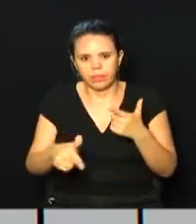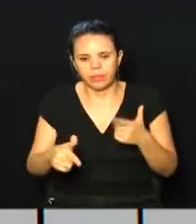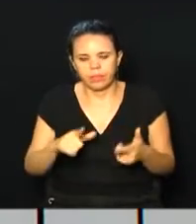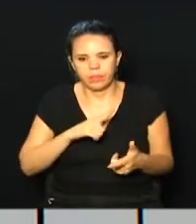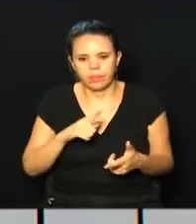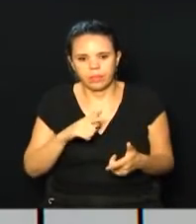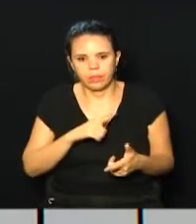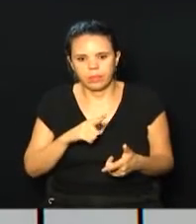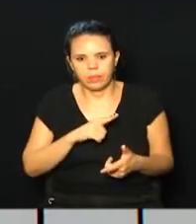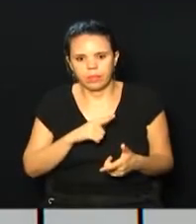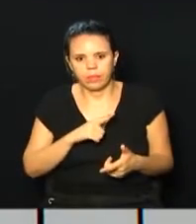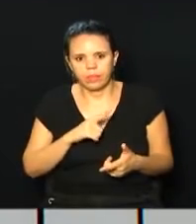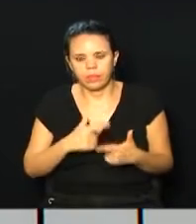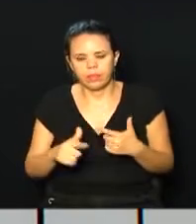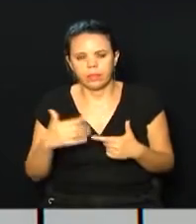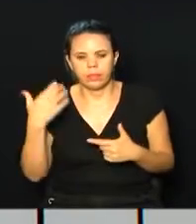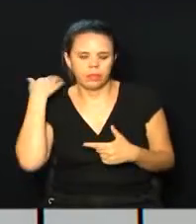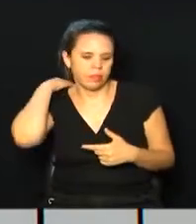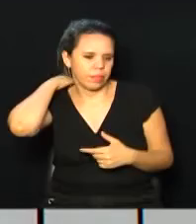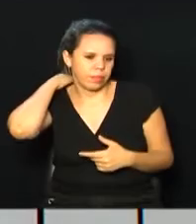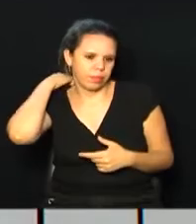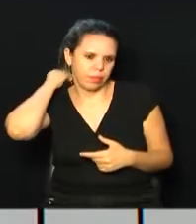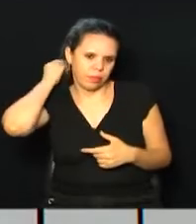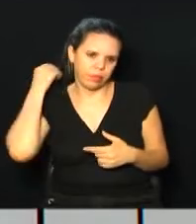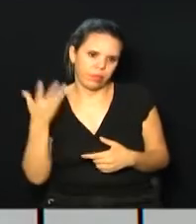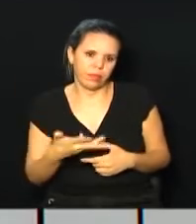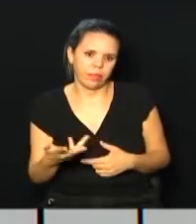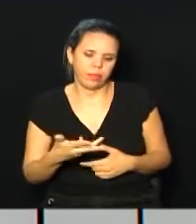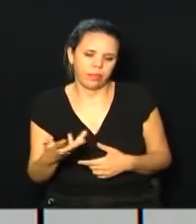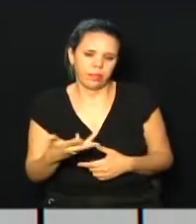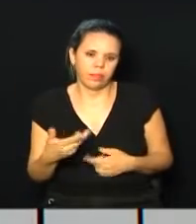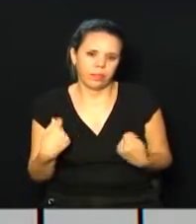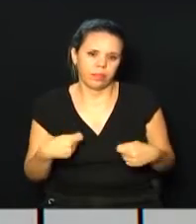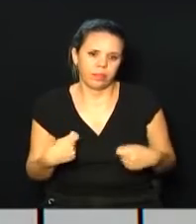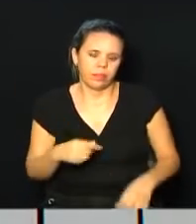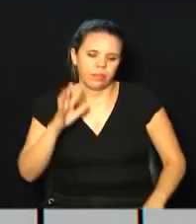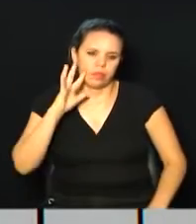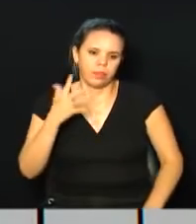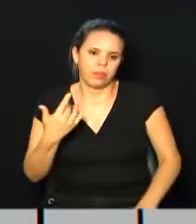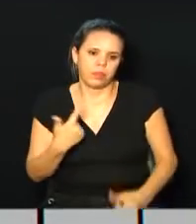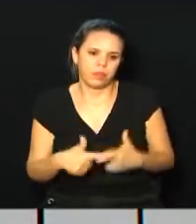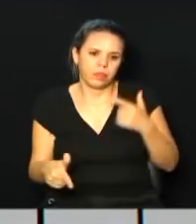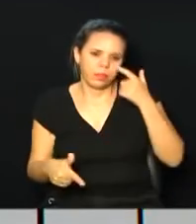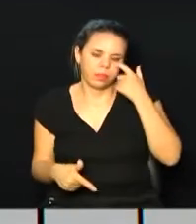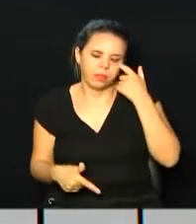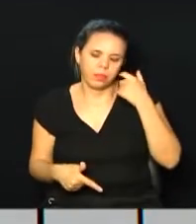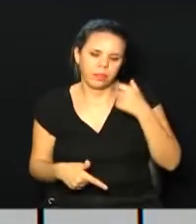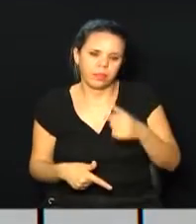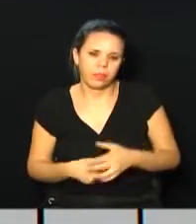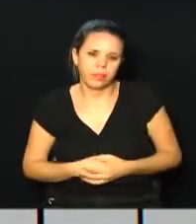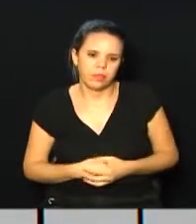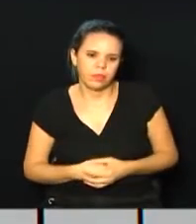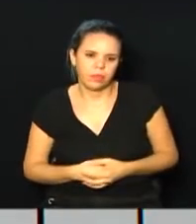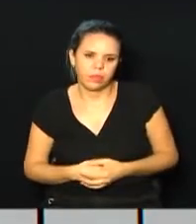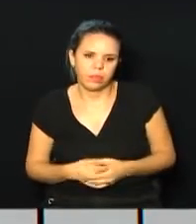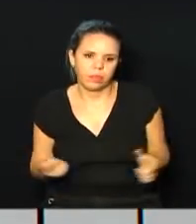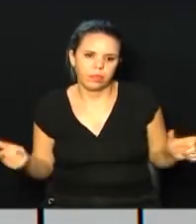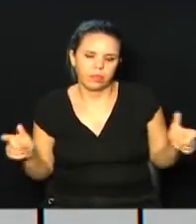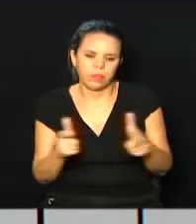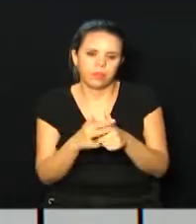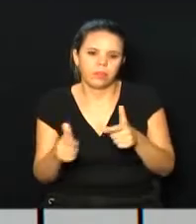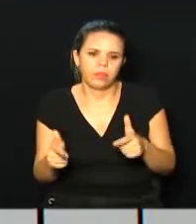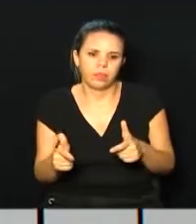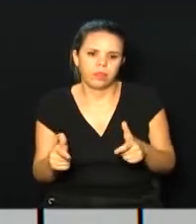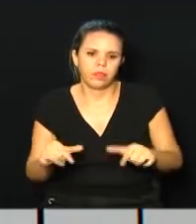essas ocorrências, com velocidade necessária, resolver os problemas e minimizar o problema,